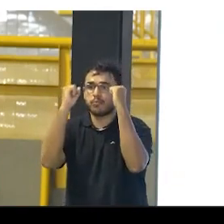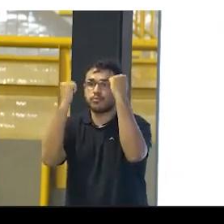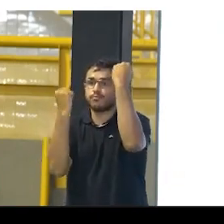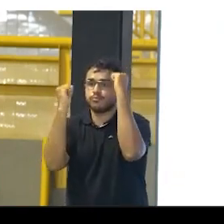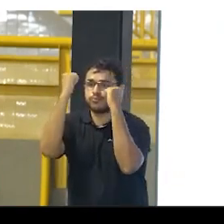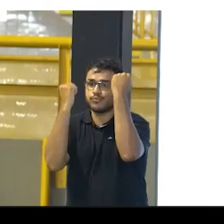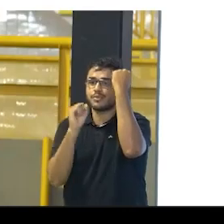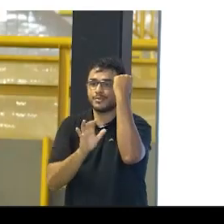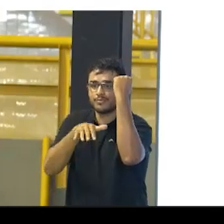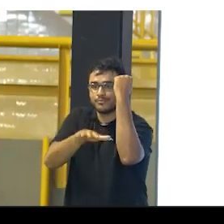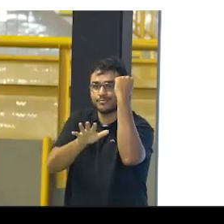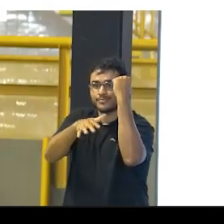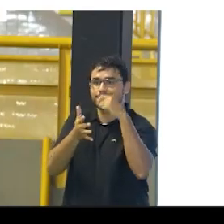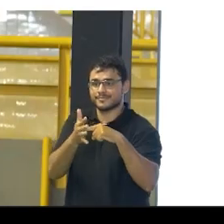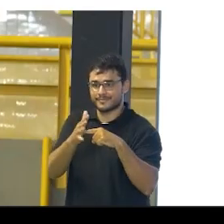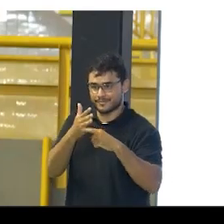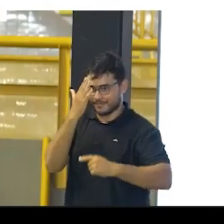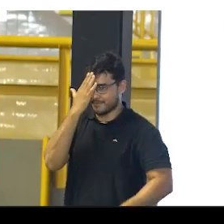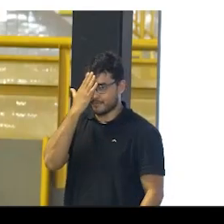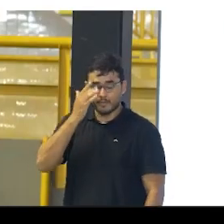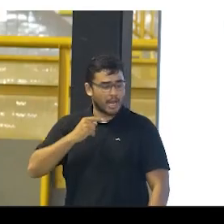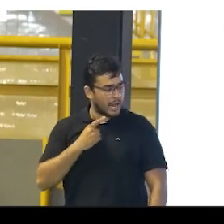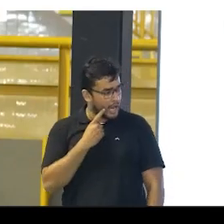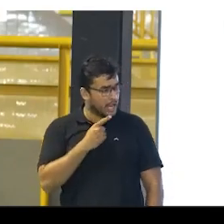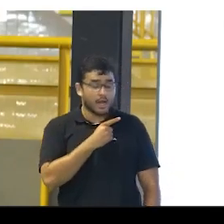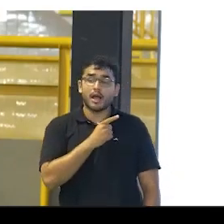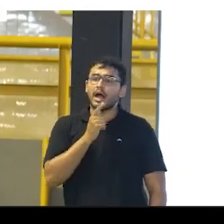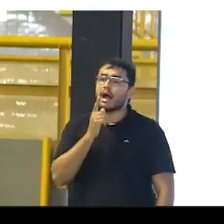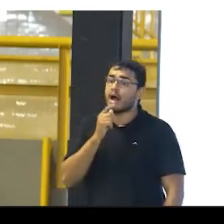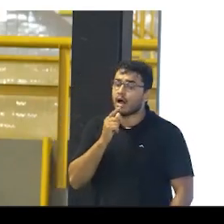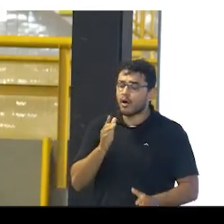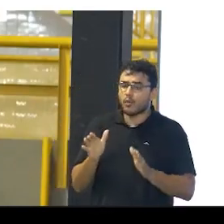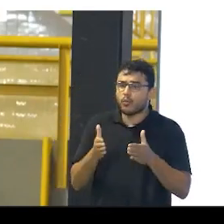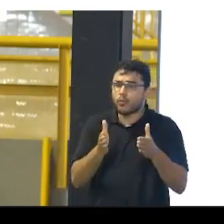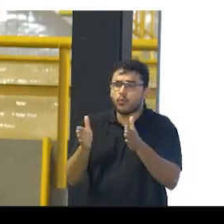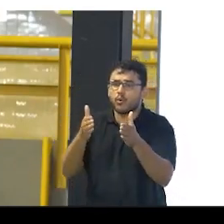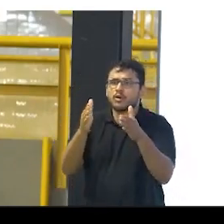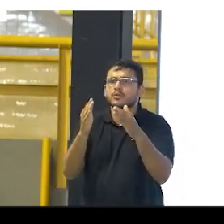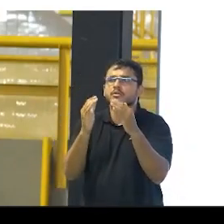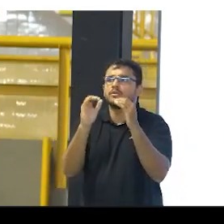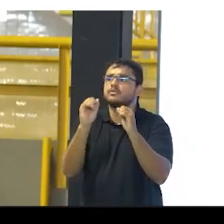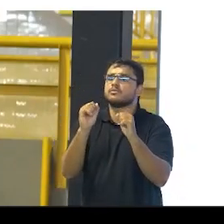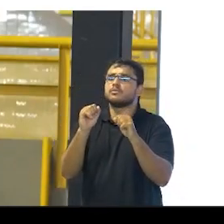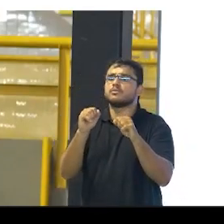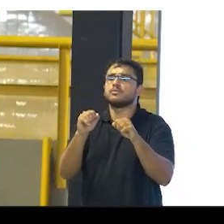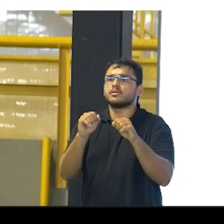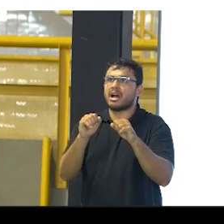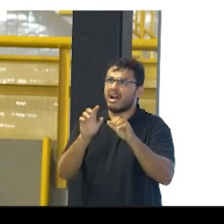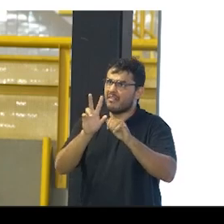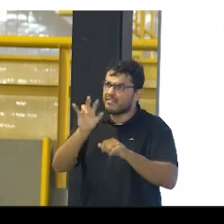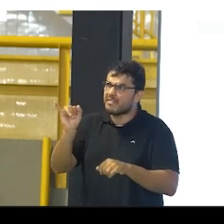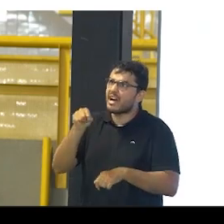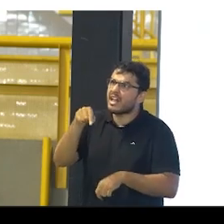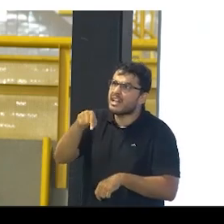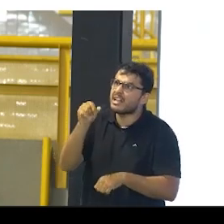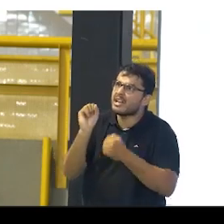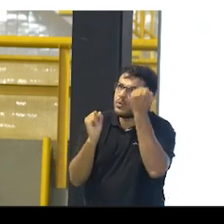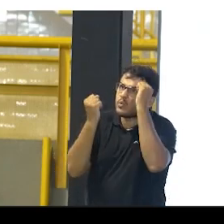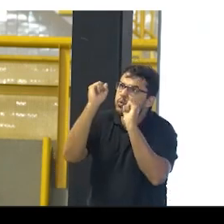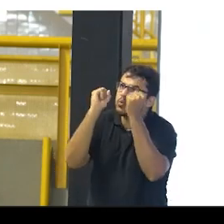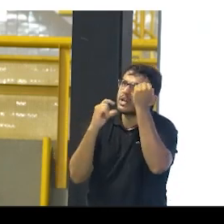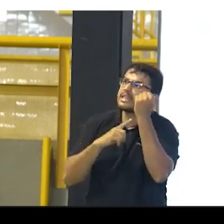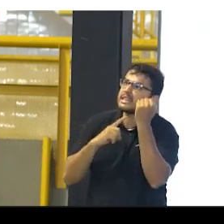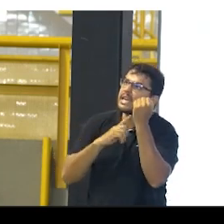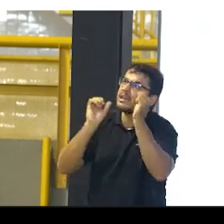vai estar sendo responsabilizado, tá, de estar sujando a atmosfera. Pela energia hídrica,